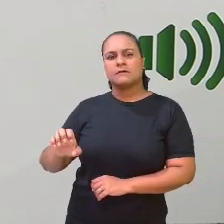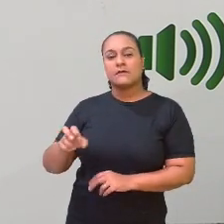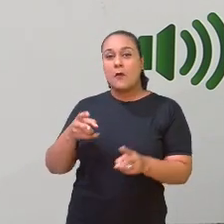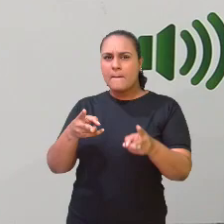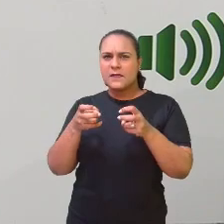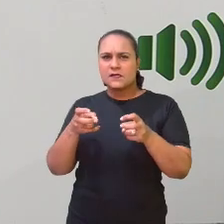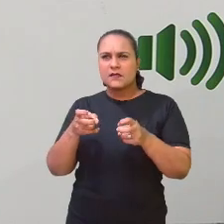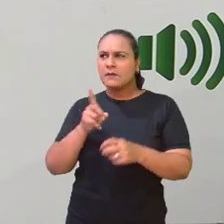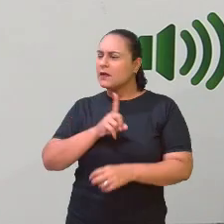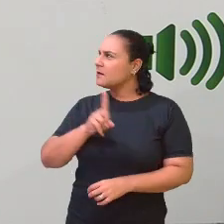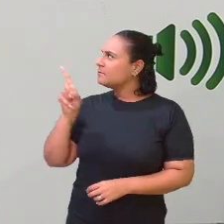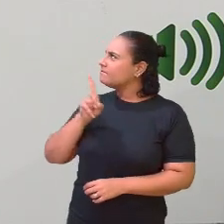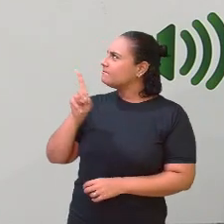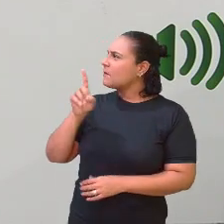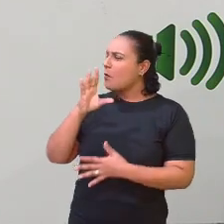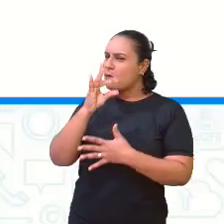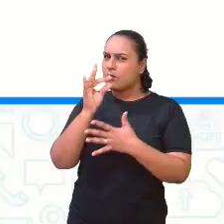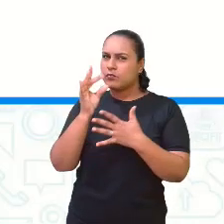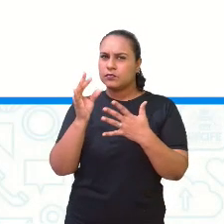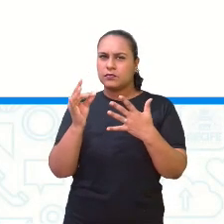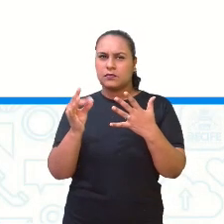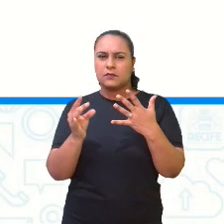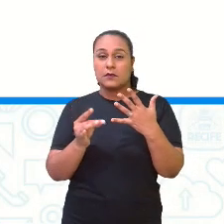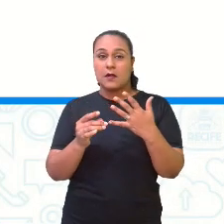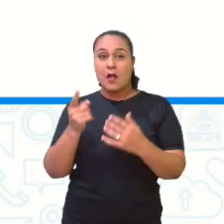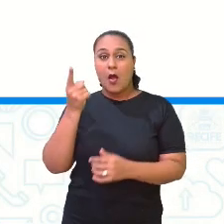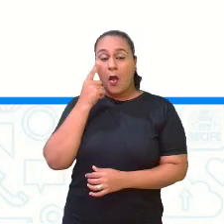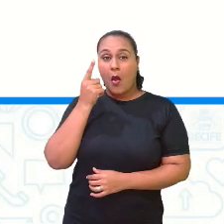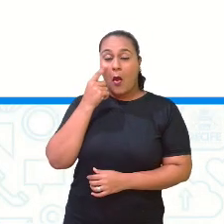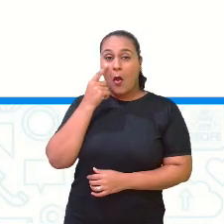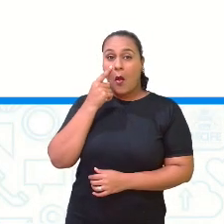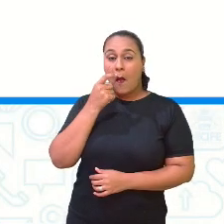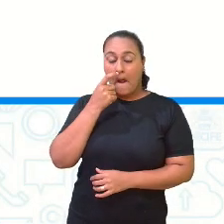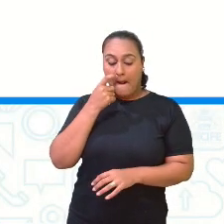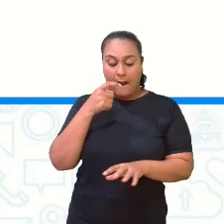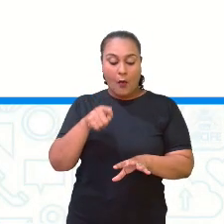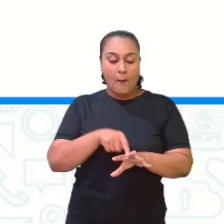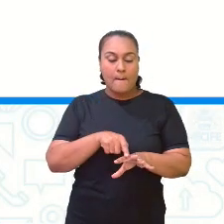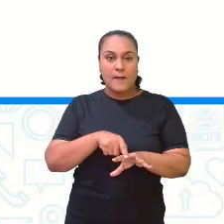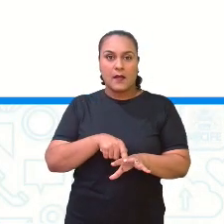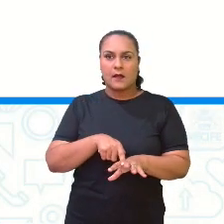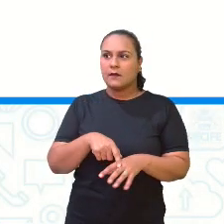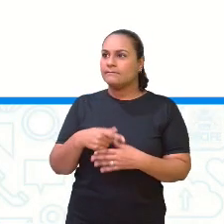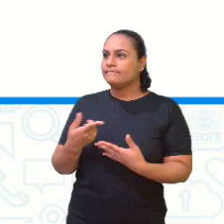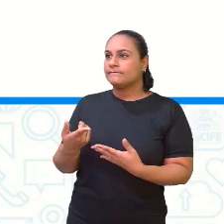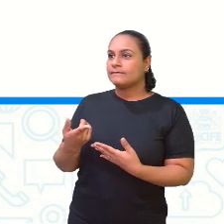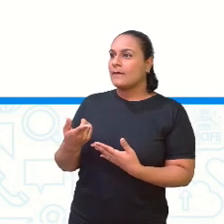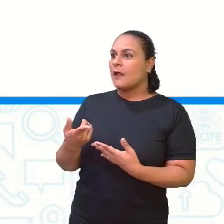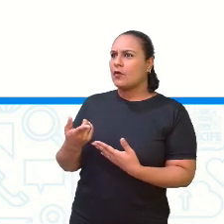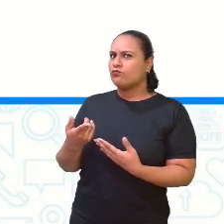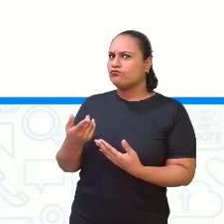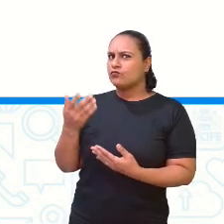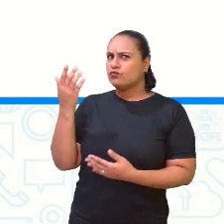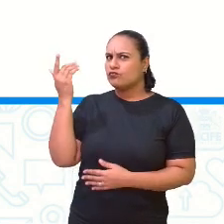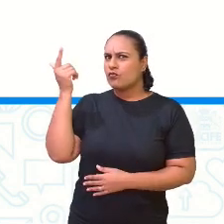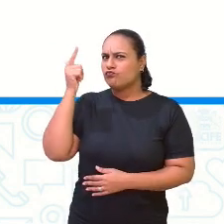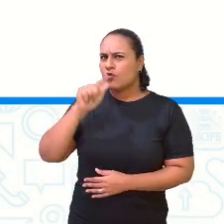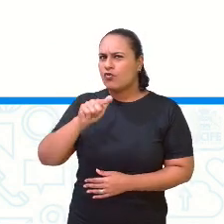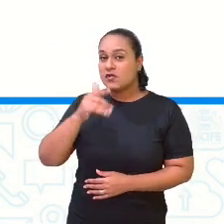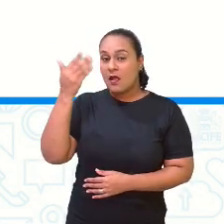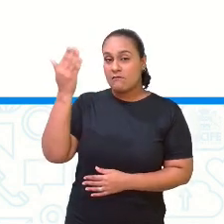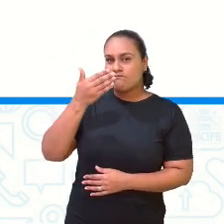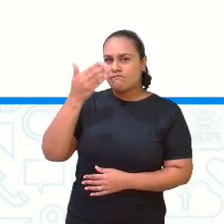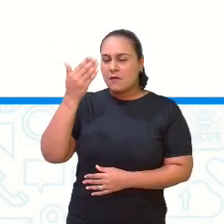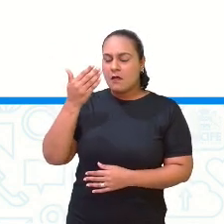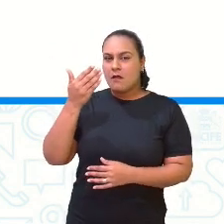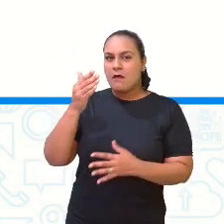detalhes? Olha só, olha a posição dos pés desses egípcios. É porque a gente não dá para ver com perfeição não, mas nitidamente a